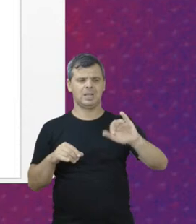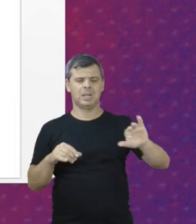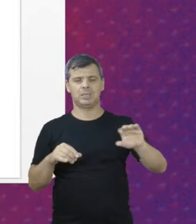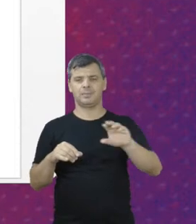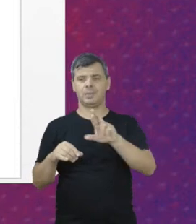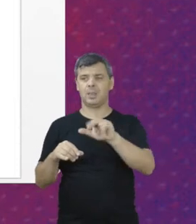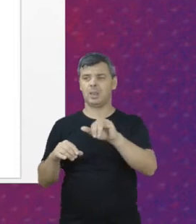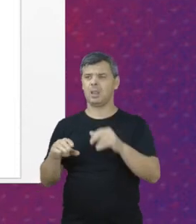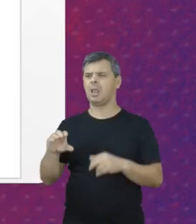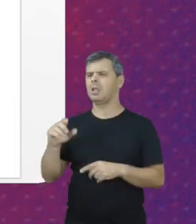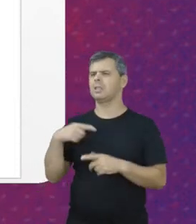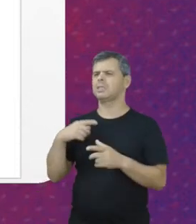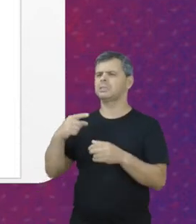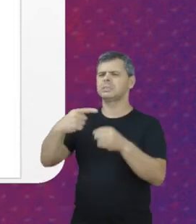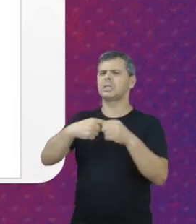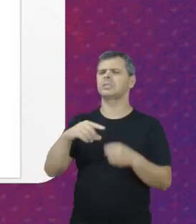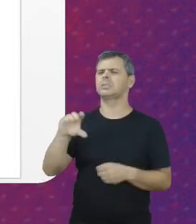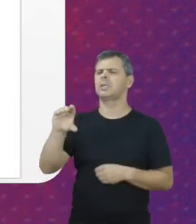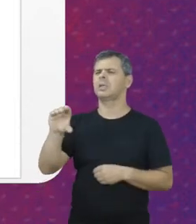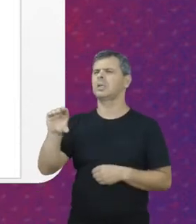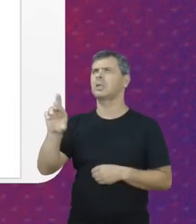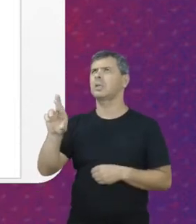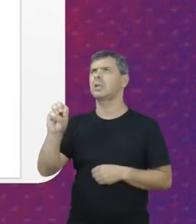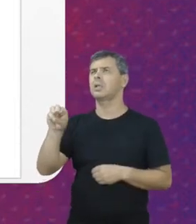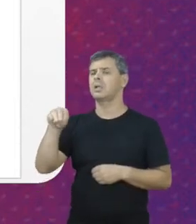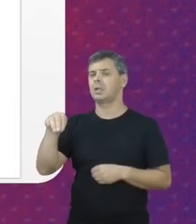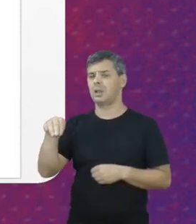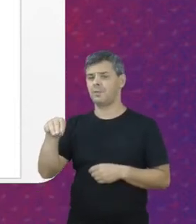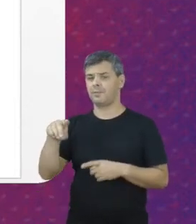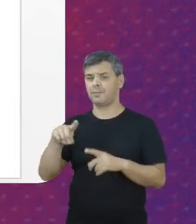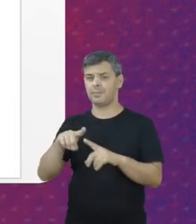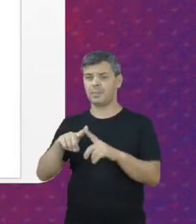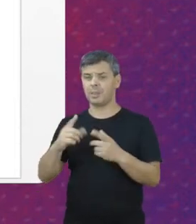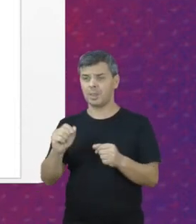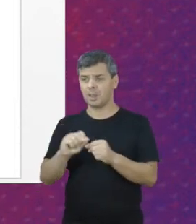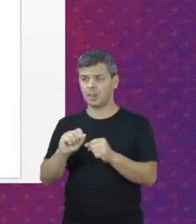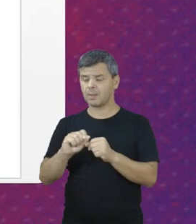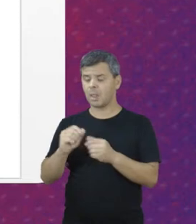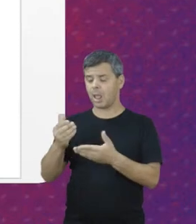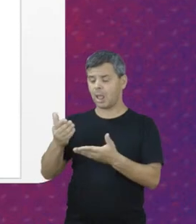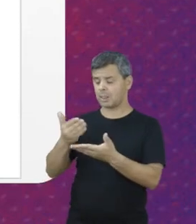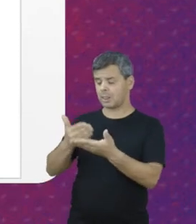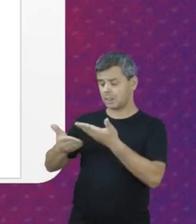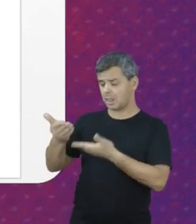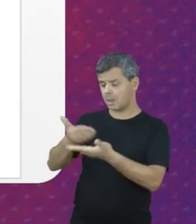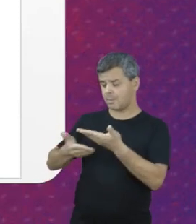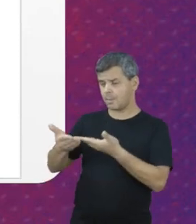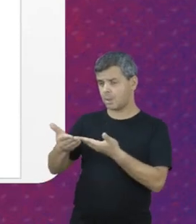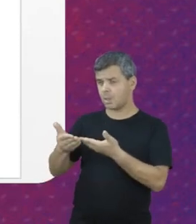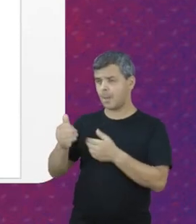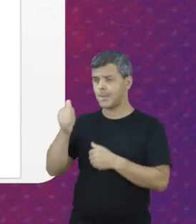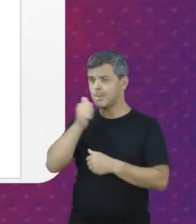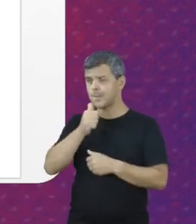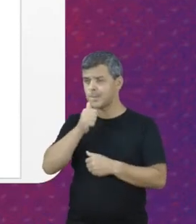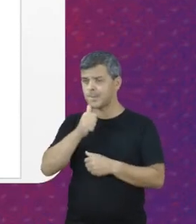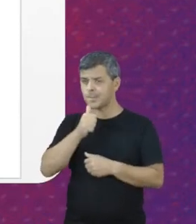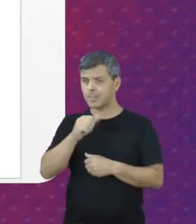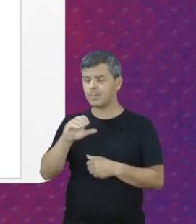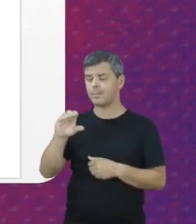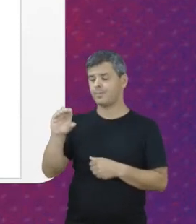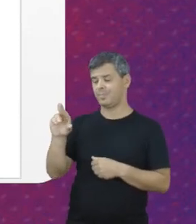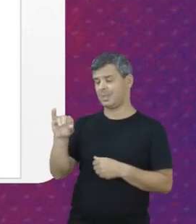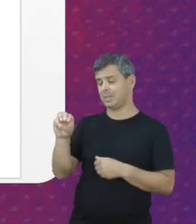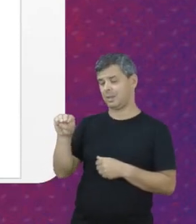tem o CRANSV, né? Que é um serviço, centro de referência justamente para atendimento às mulheres vítimas de violência. Algumas cidades têm